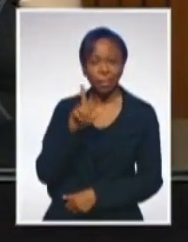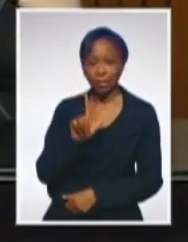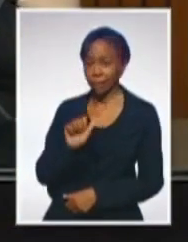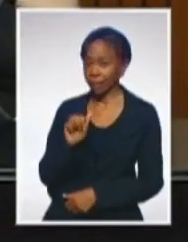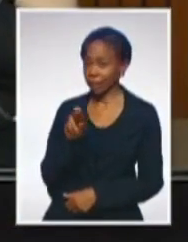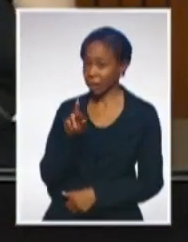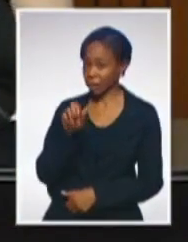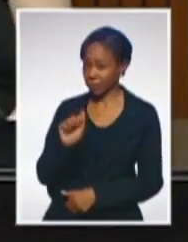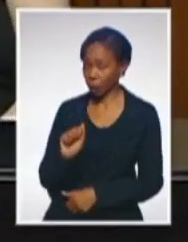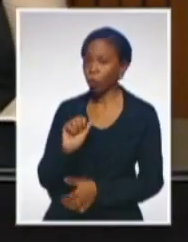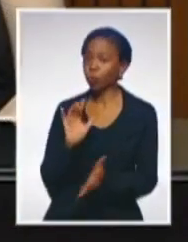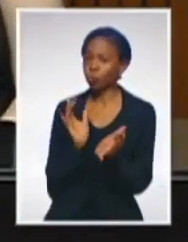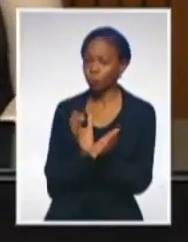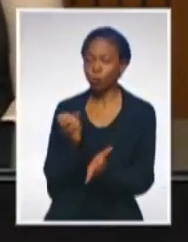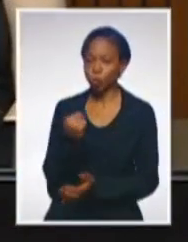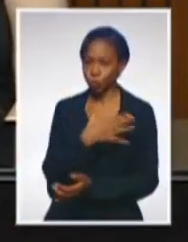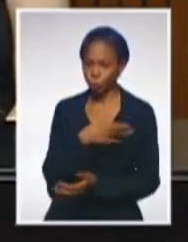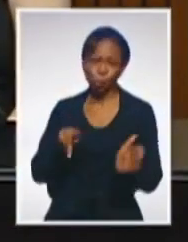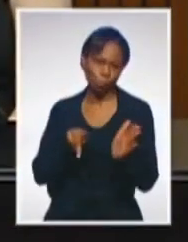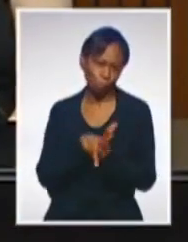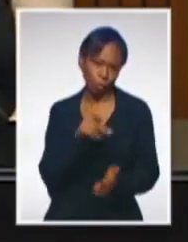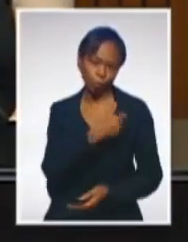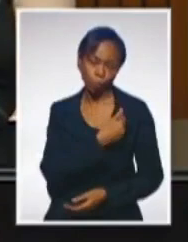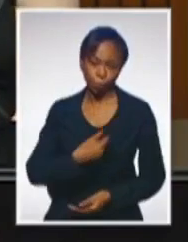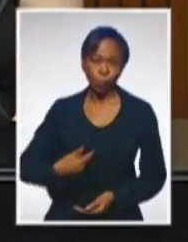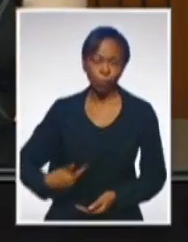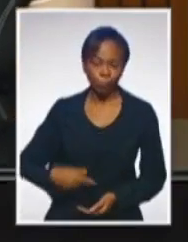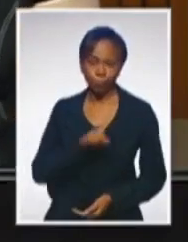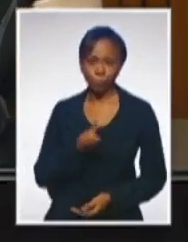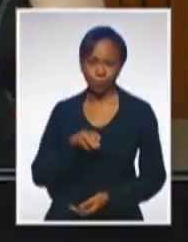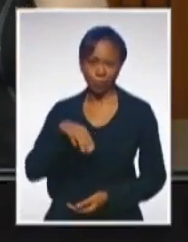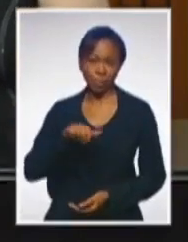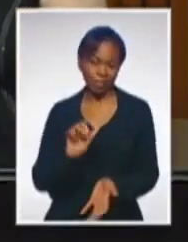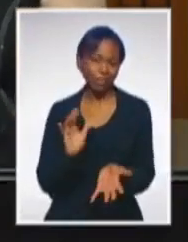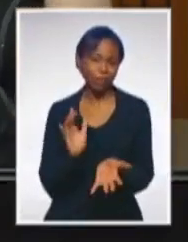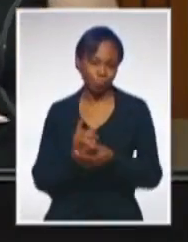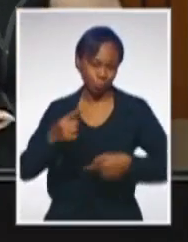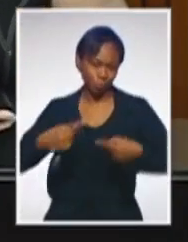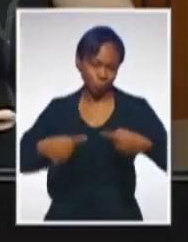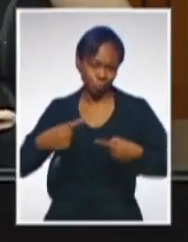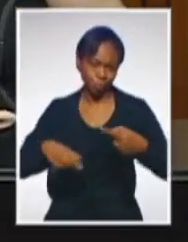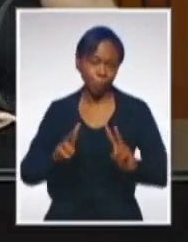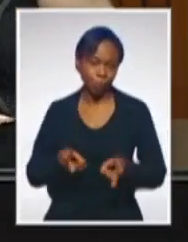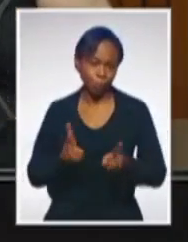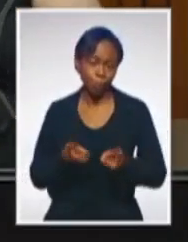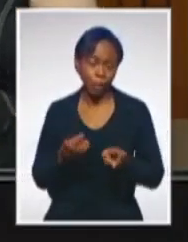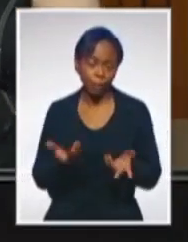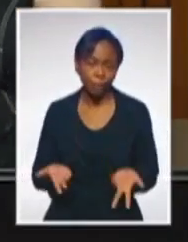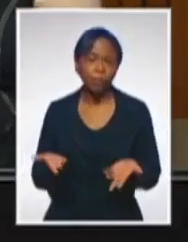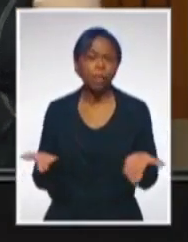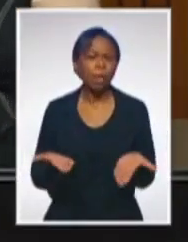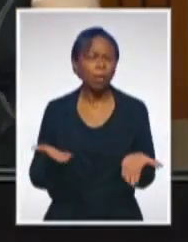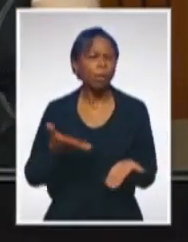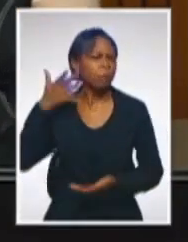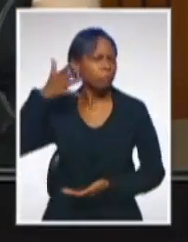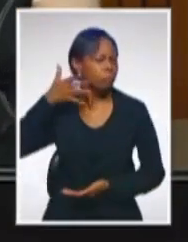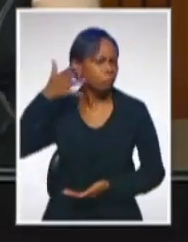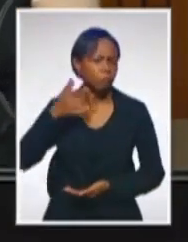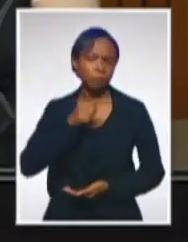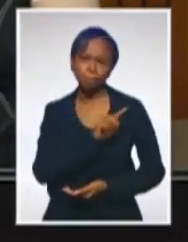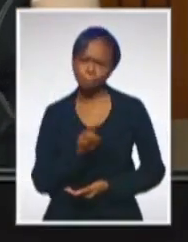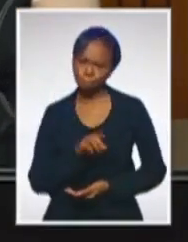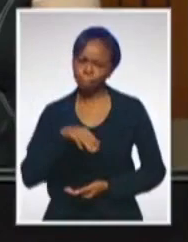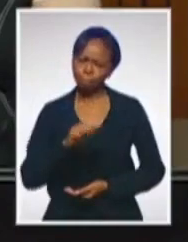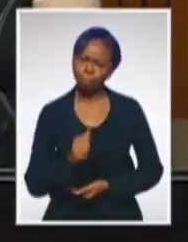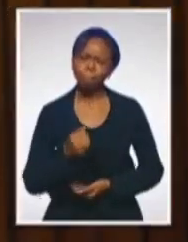partido do governador Romeu Zema, e a gente vai conversar um pouquinho, Laura. No discurso há pouco do governador,